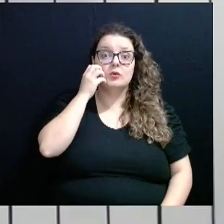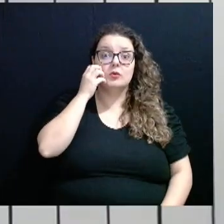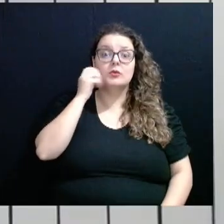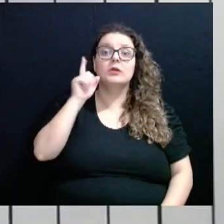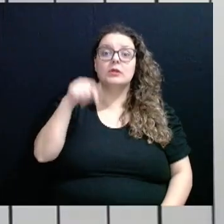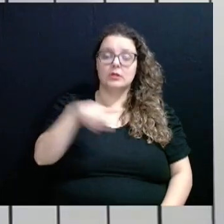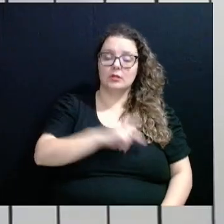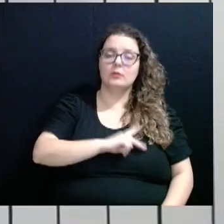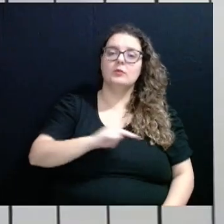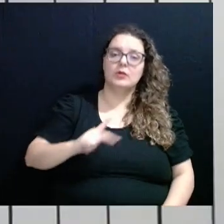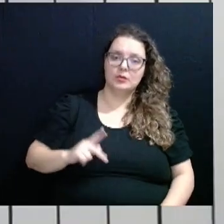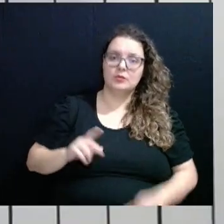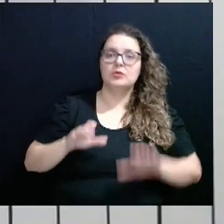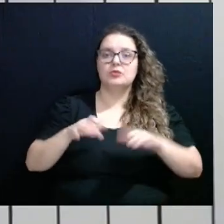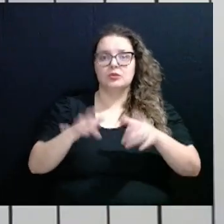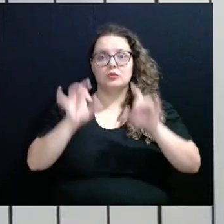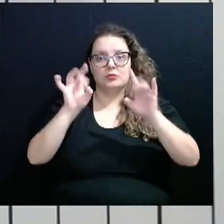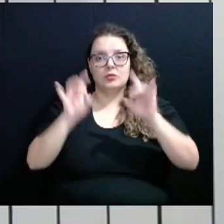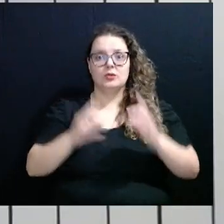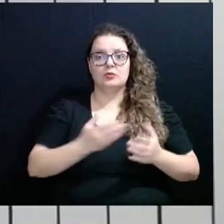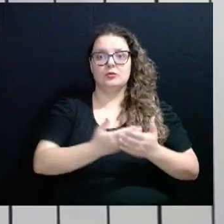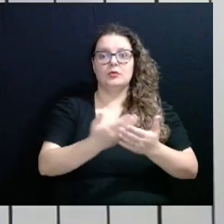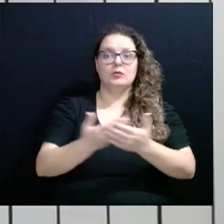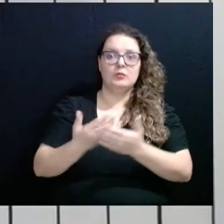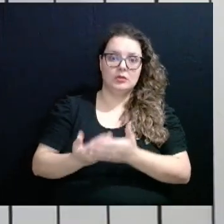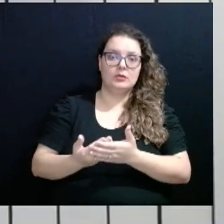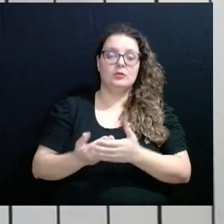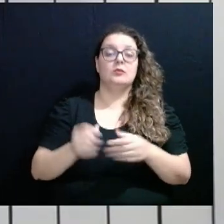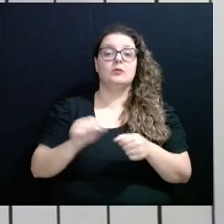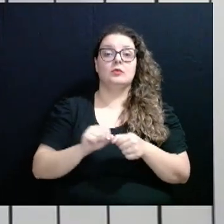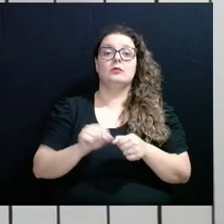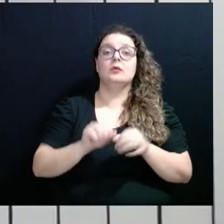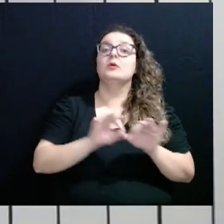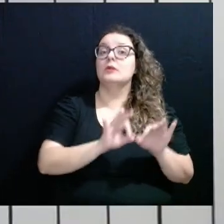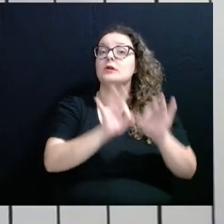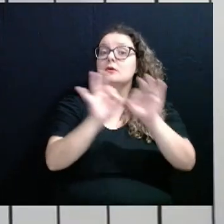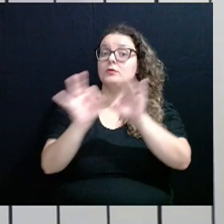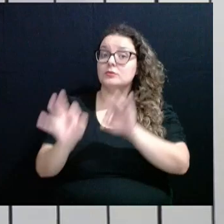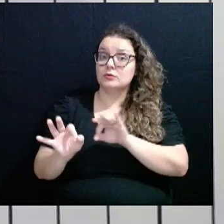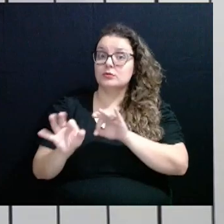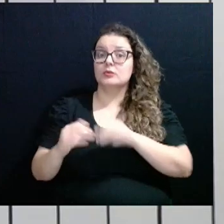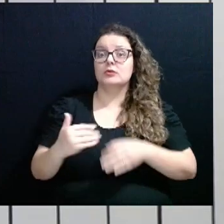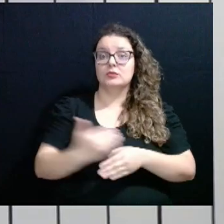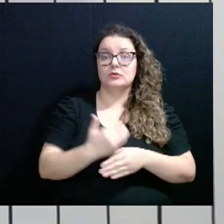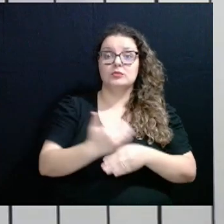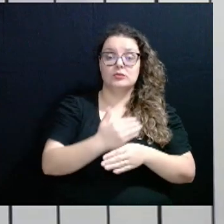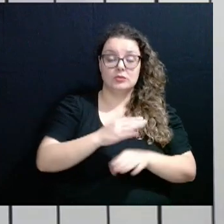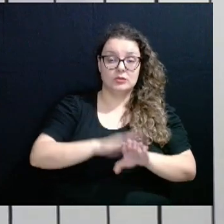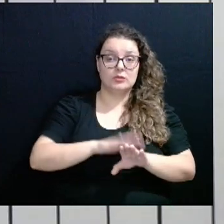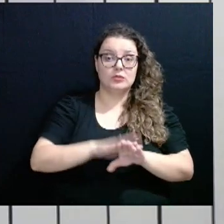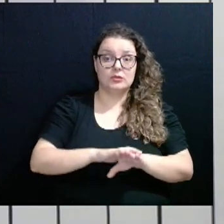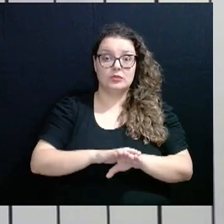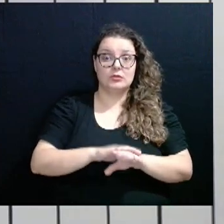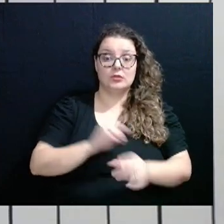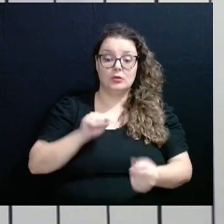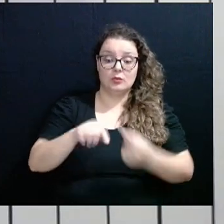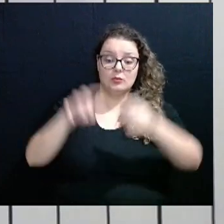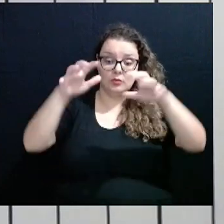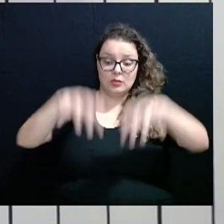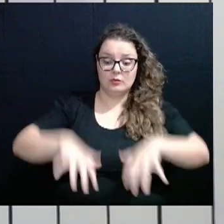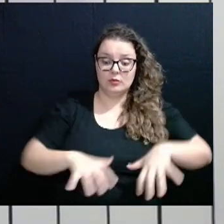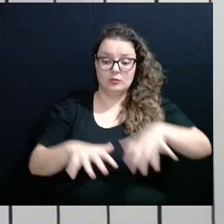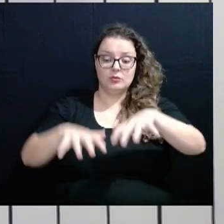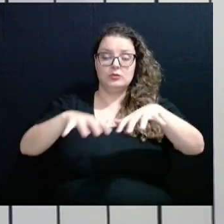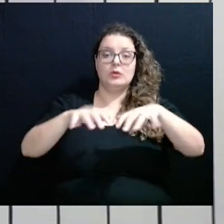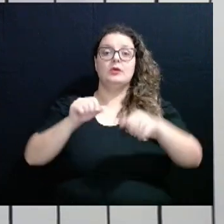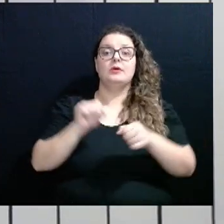da Comissão Especial de Estudos, que está fazendo um acompanhamento das obras de ações anti-enchente aqui na cidade, realizou